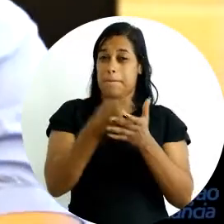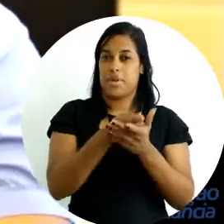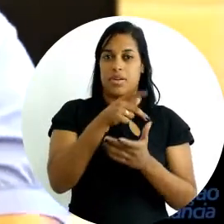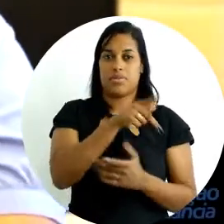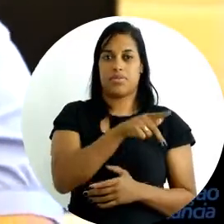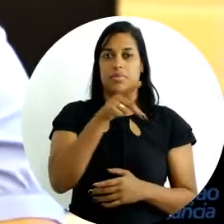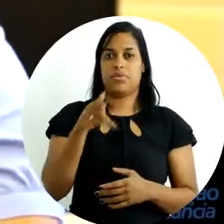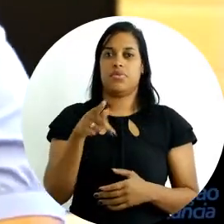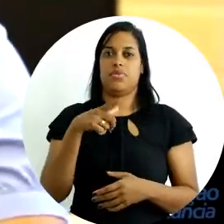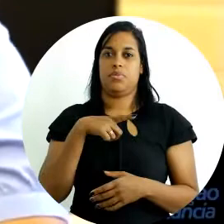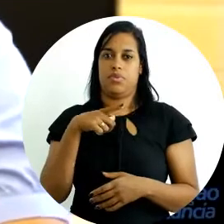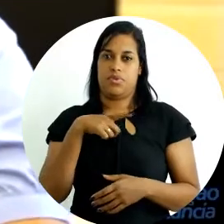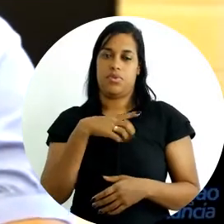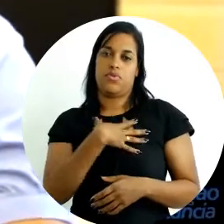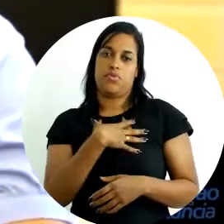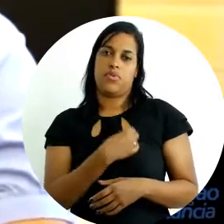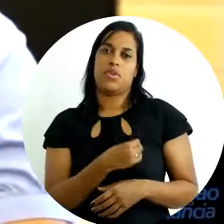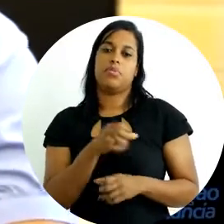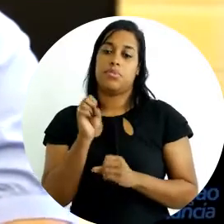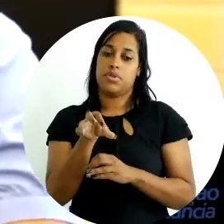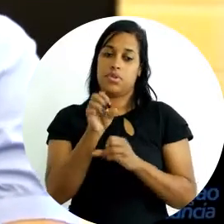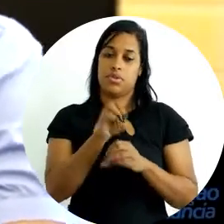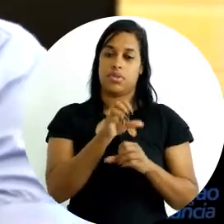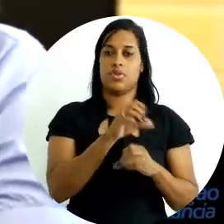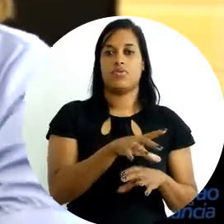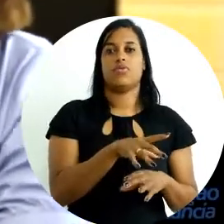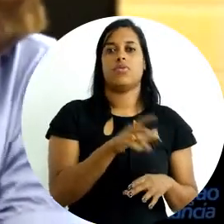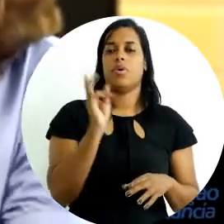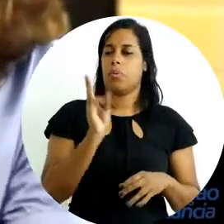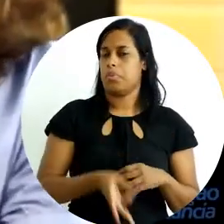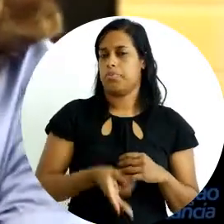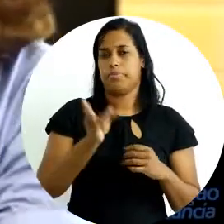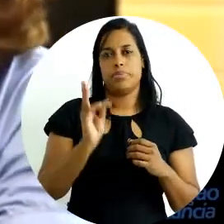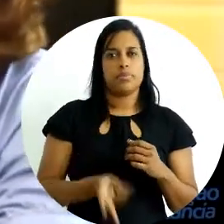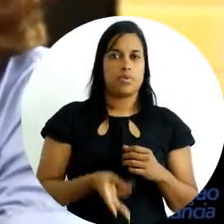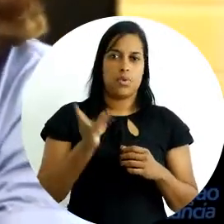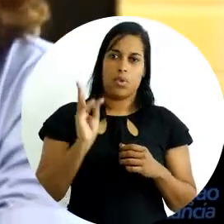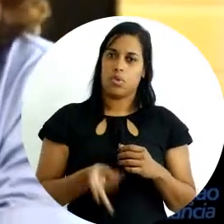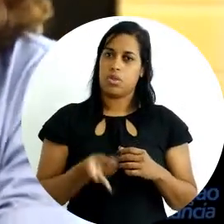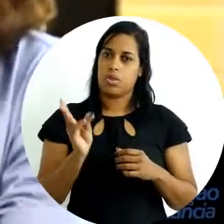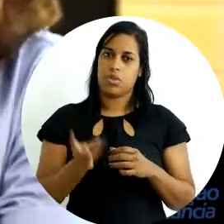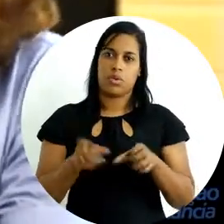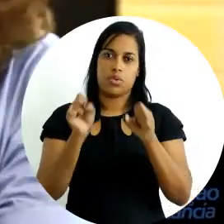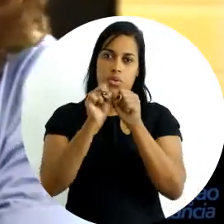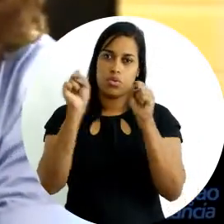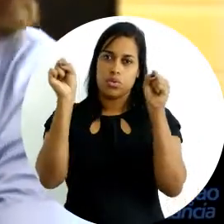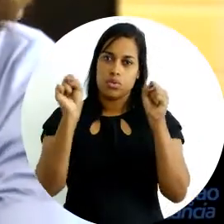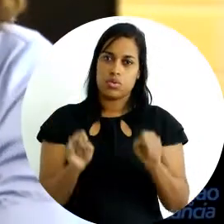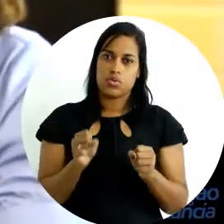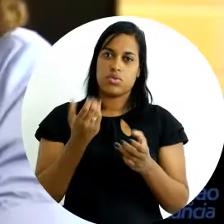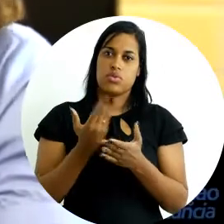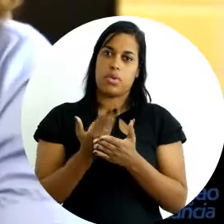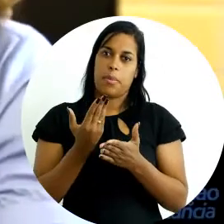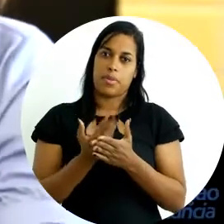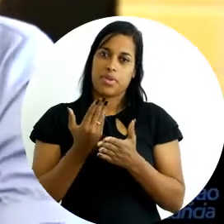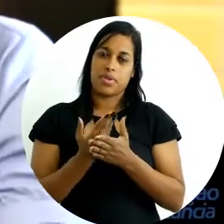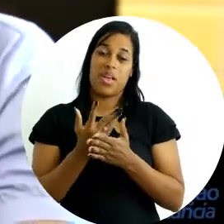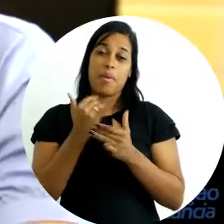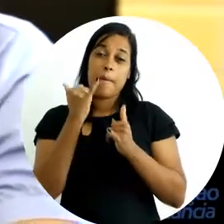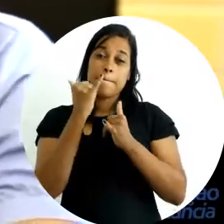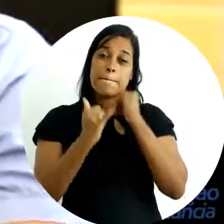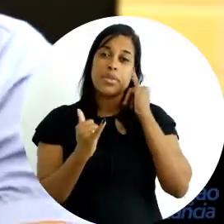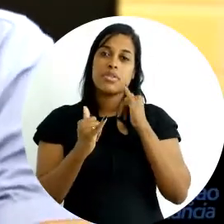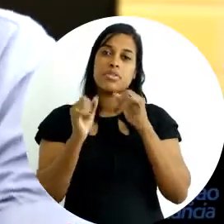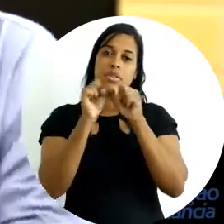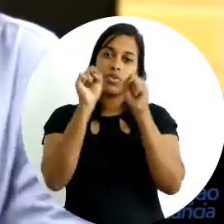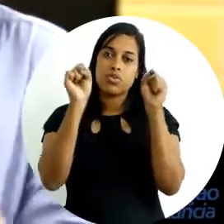eles pagavam professores para os seus filhos. Ou seja, o ensino secundário ele continuou num sistema de aulas